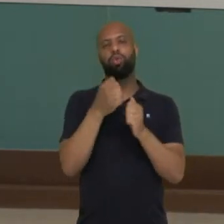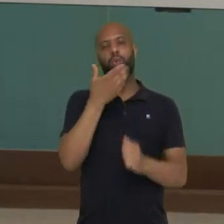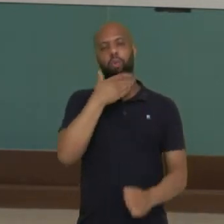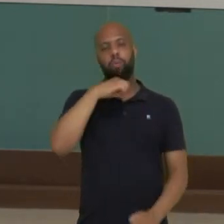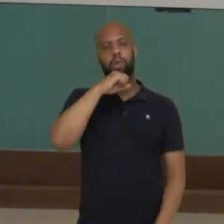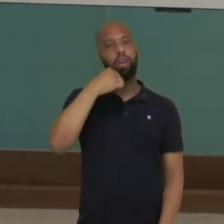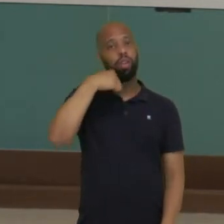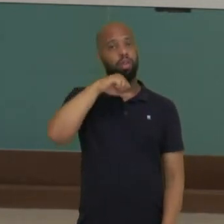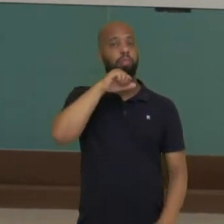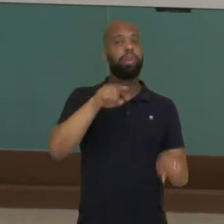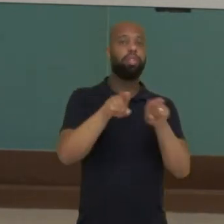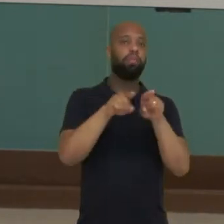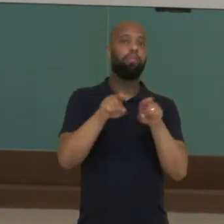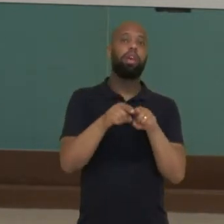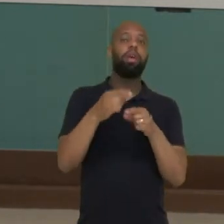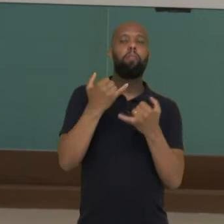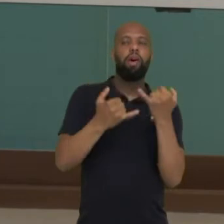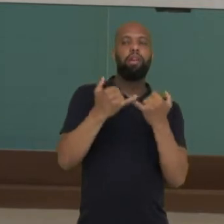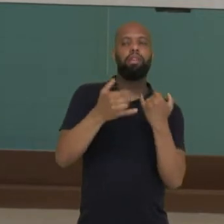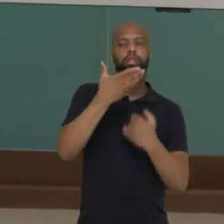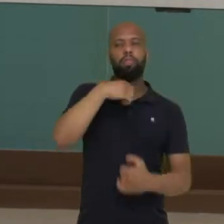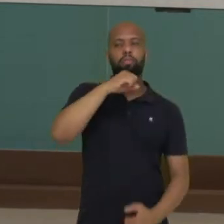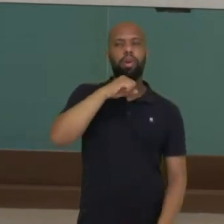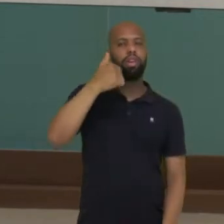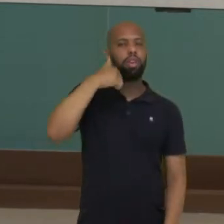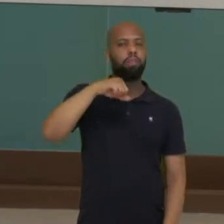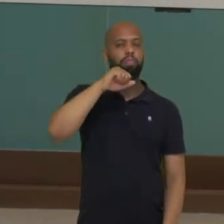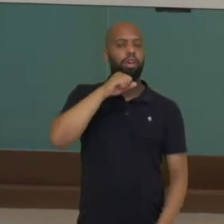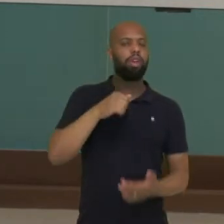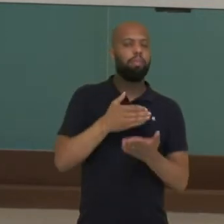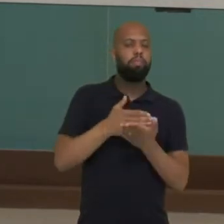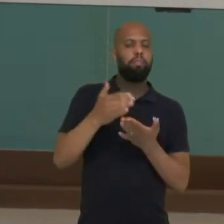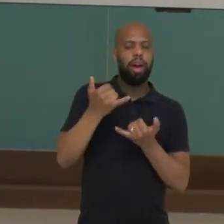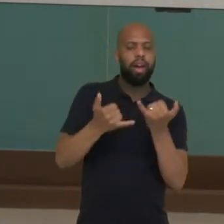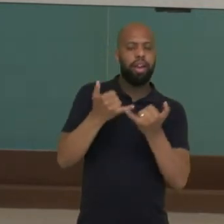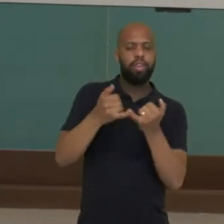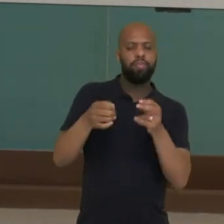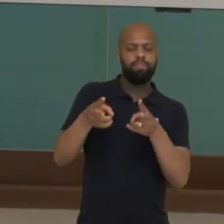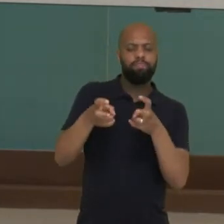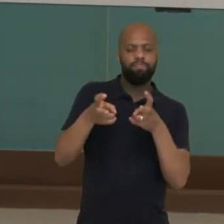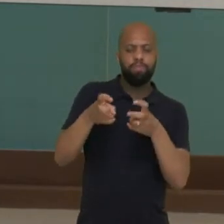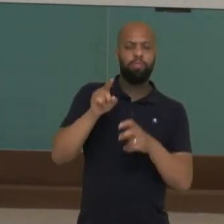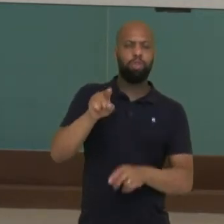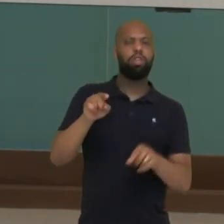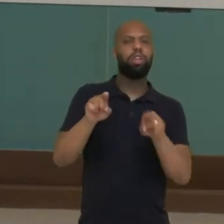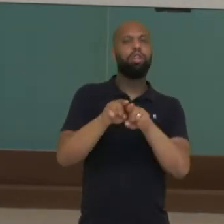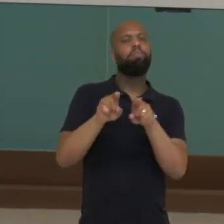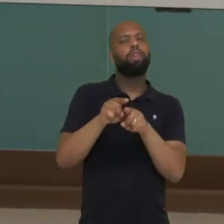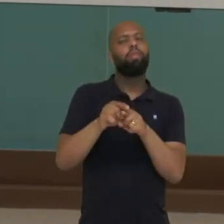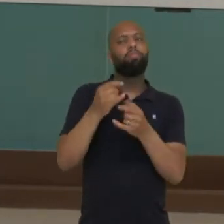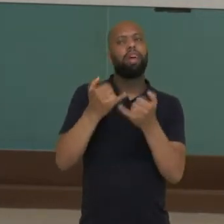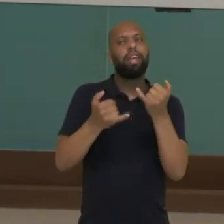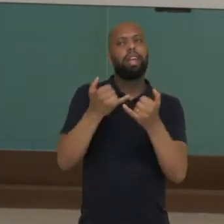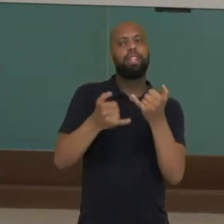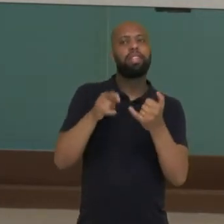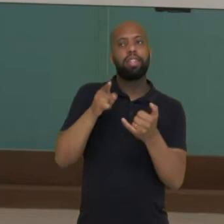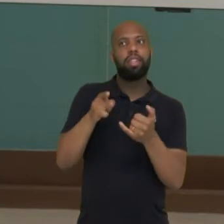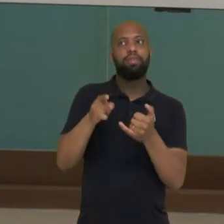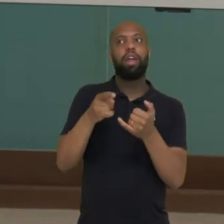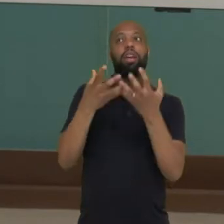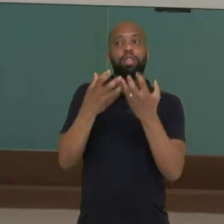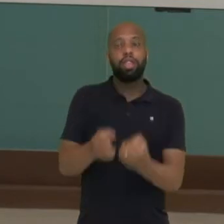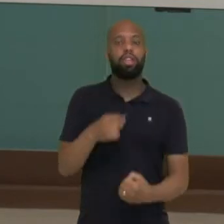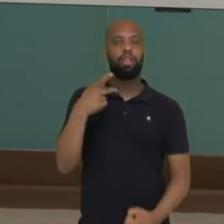ser ouvido. Você começa a desenvolver a sua personalidade. Eu gosto disso, não gosto daquilo. Enfim, mas